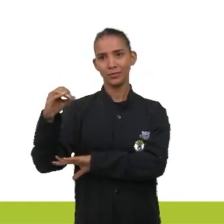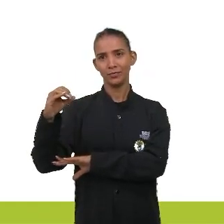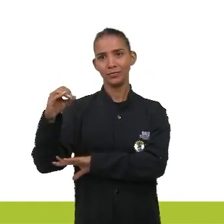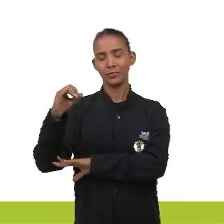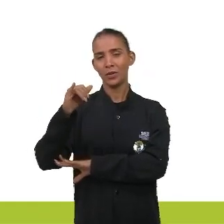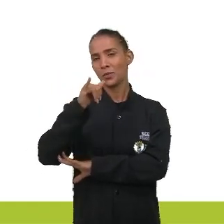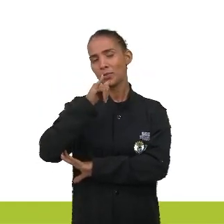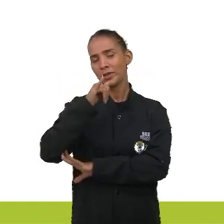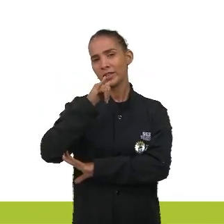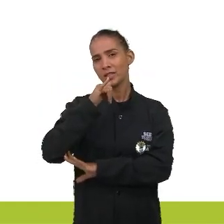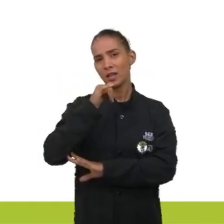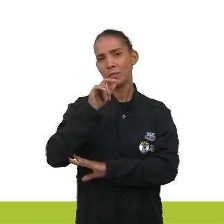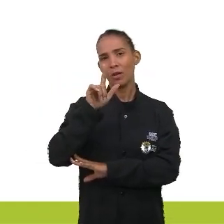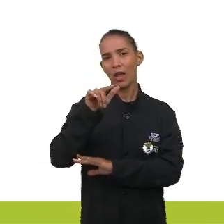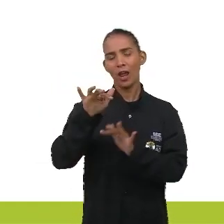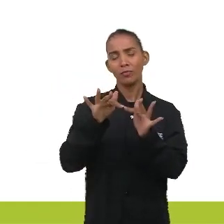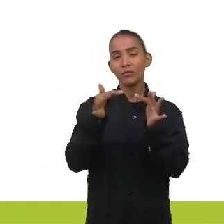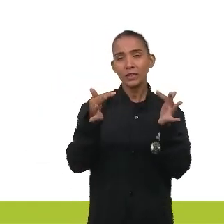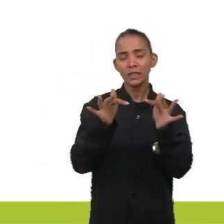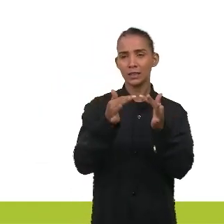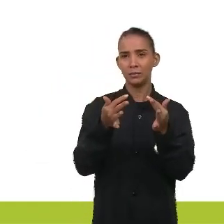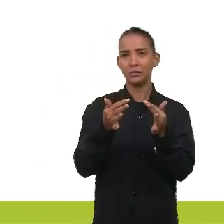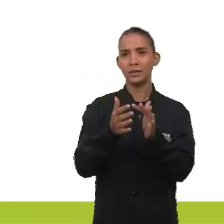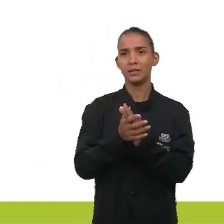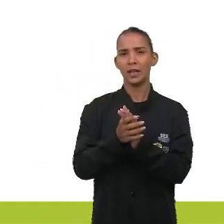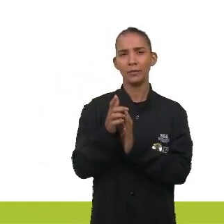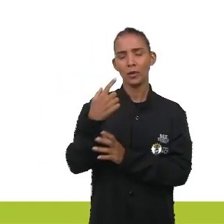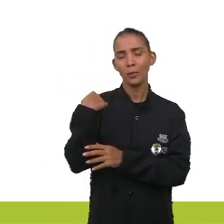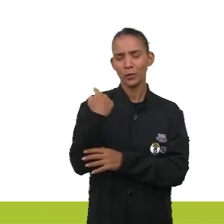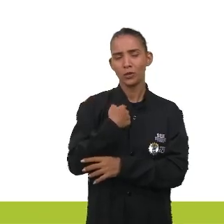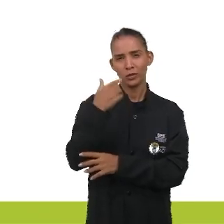exemplo. Isso aqui é uma solução possível. Só para a gente entender o problema.